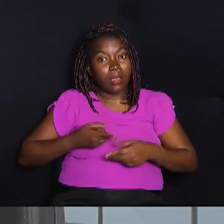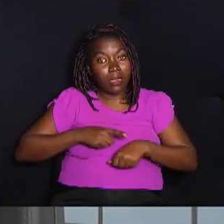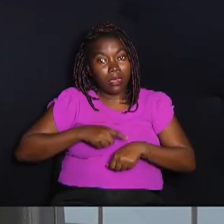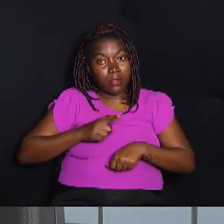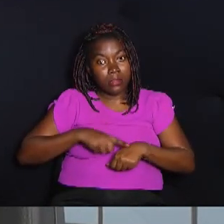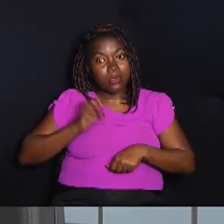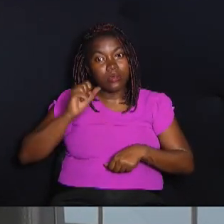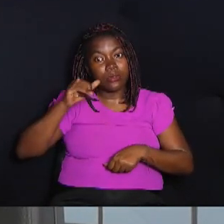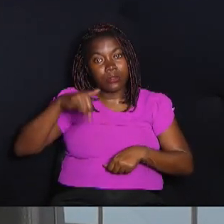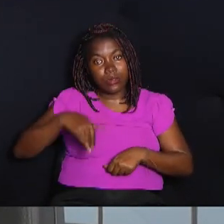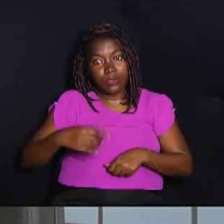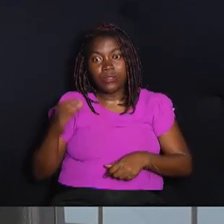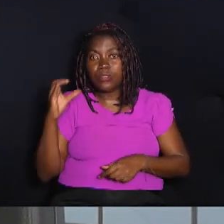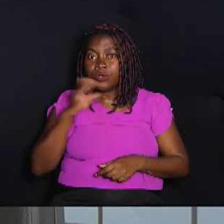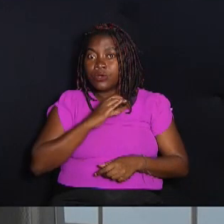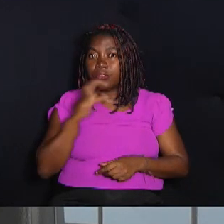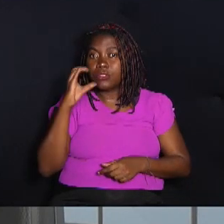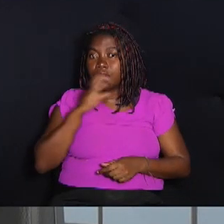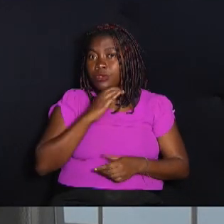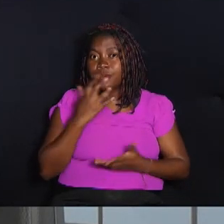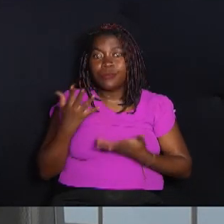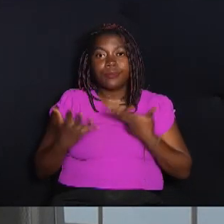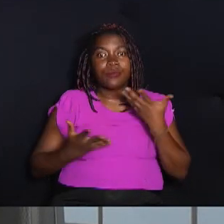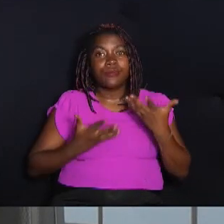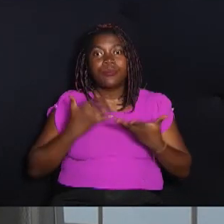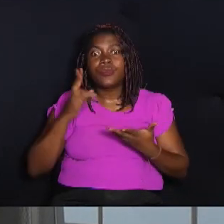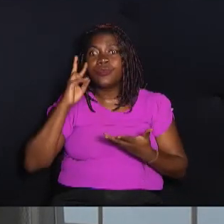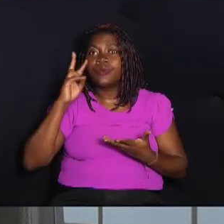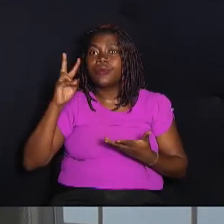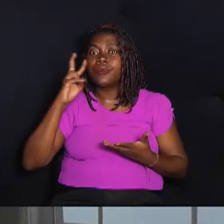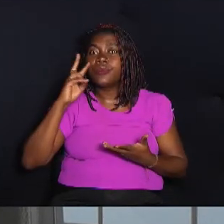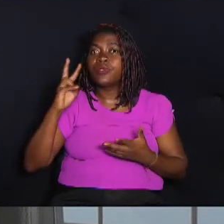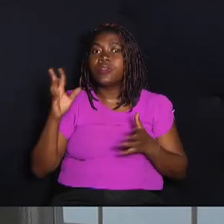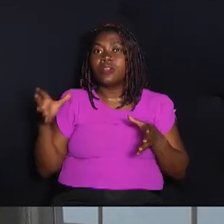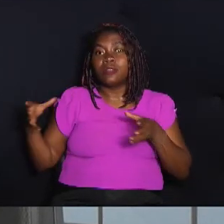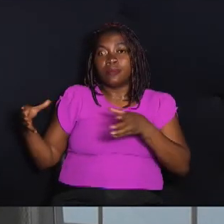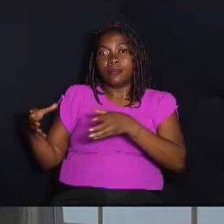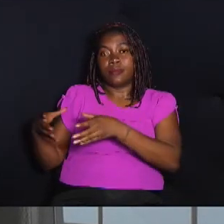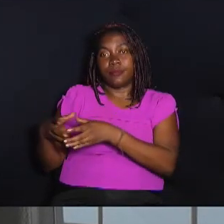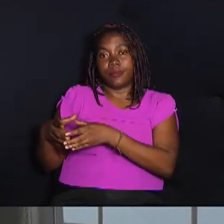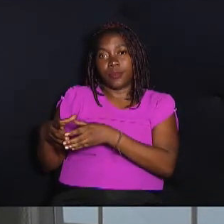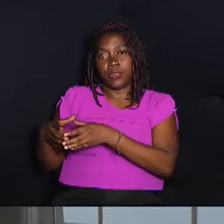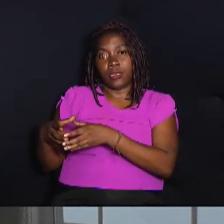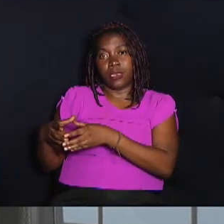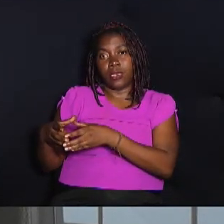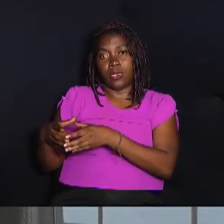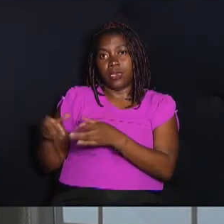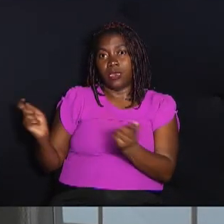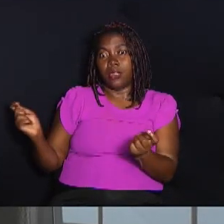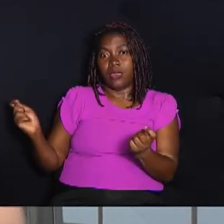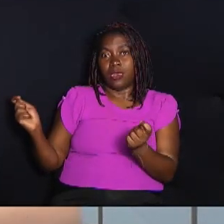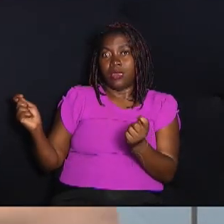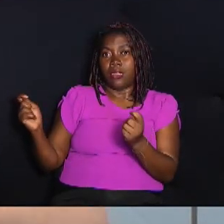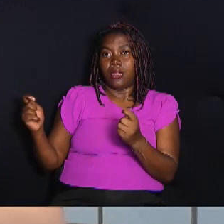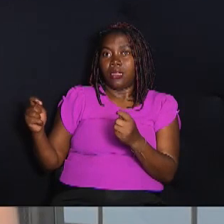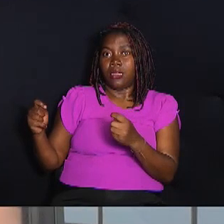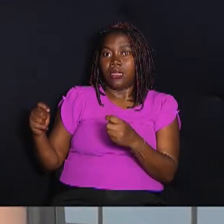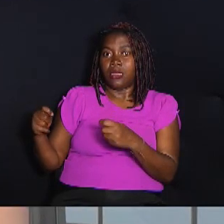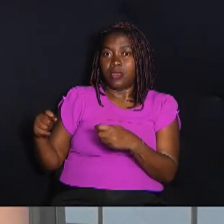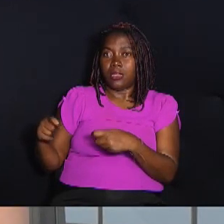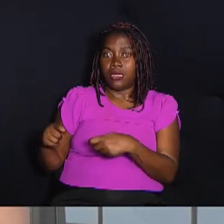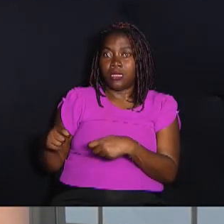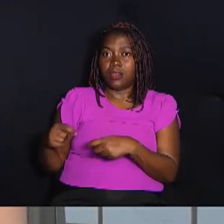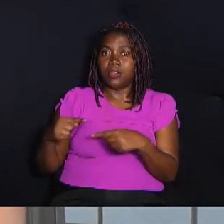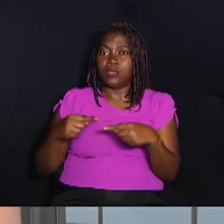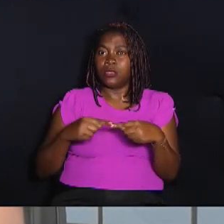sim, de uma urgência de olhar para o coletivo. A possibilidade, né, das